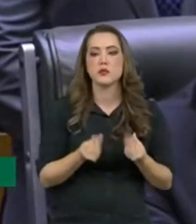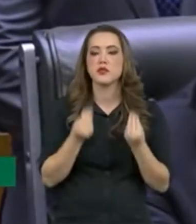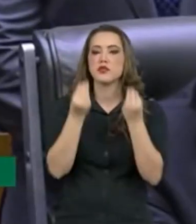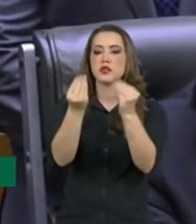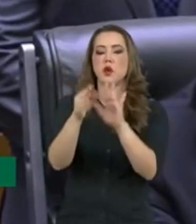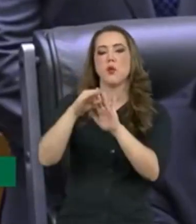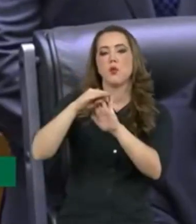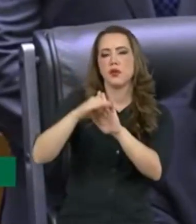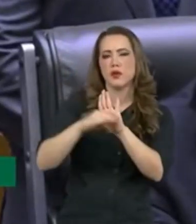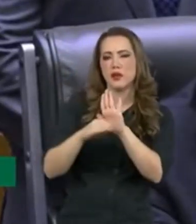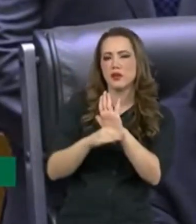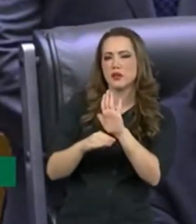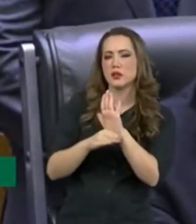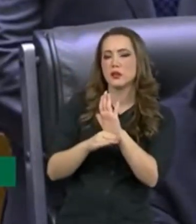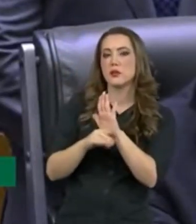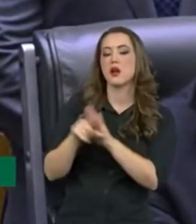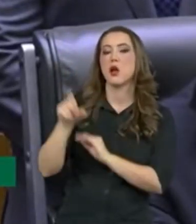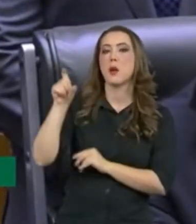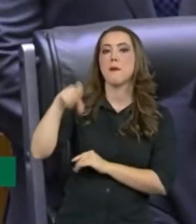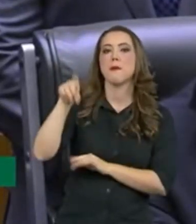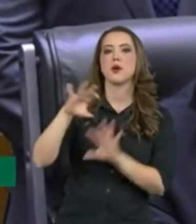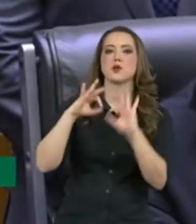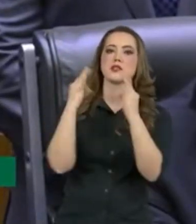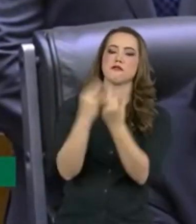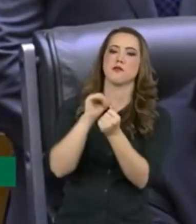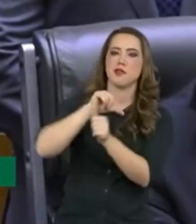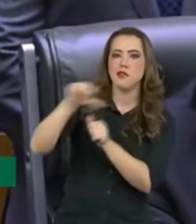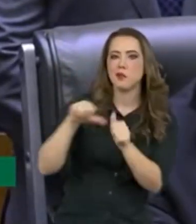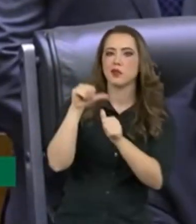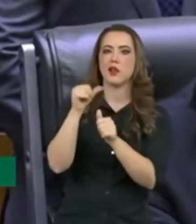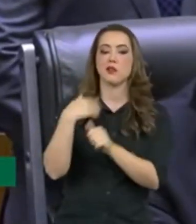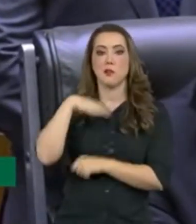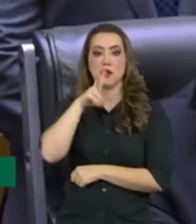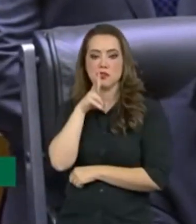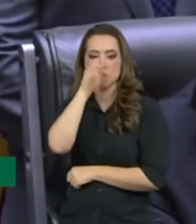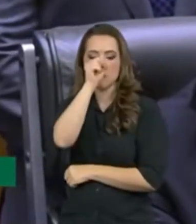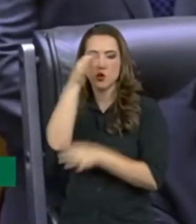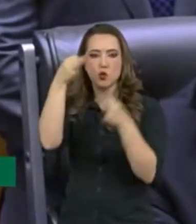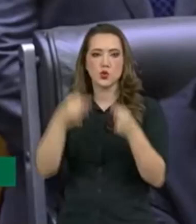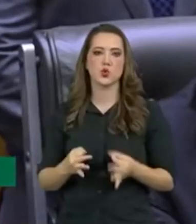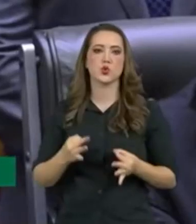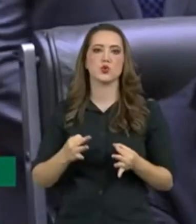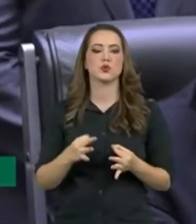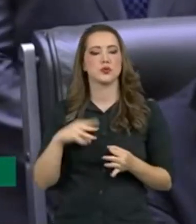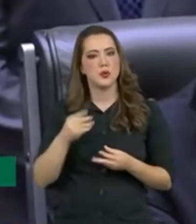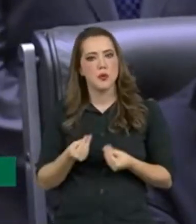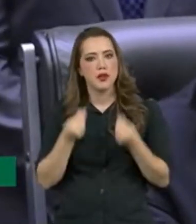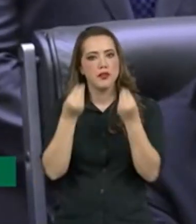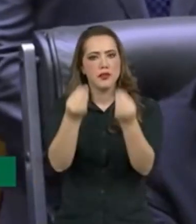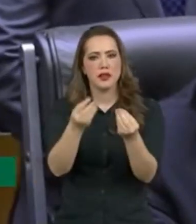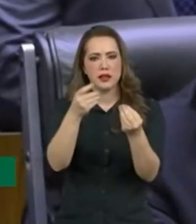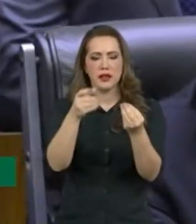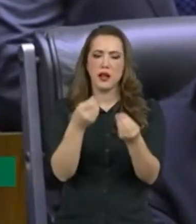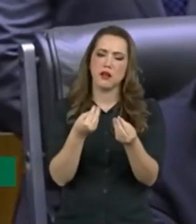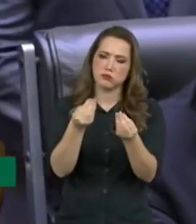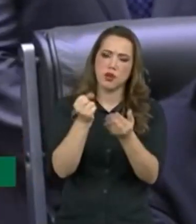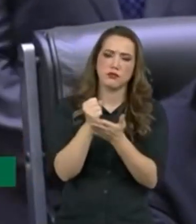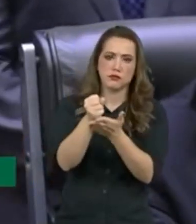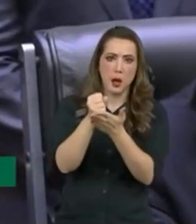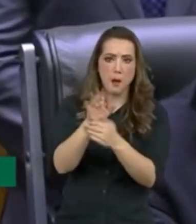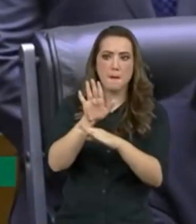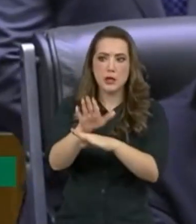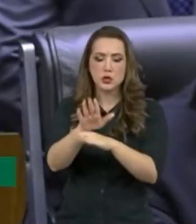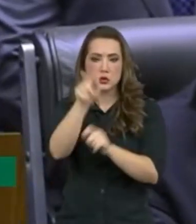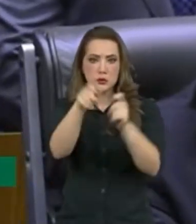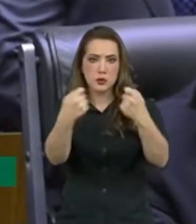programa, do programa Bolsa Família renovado, mais forte e mais justo, para atender a quem mais necessita.